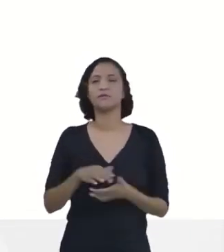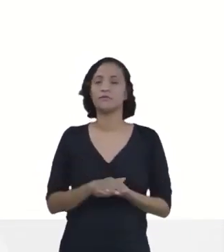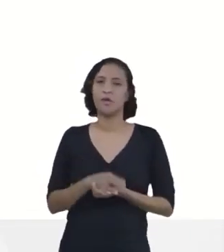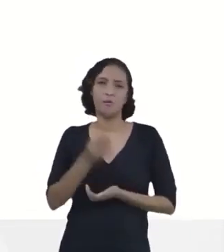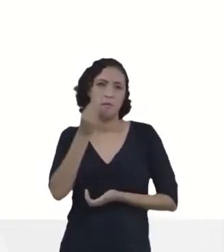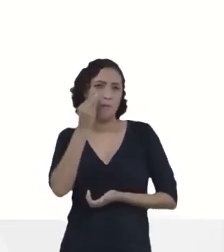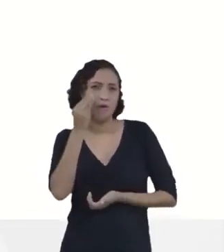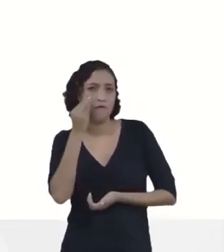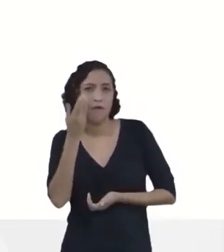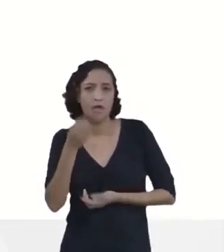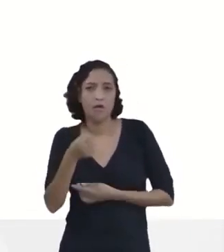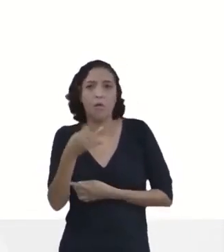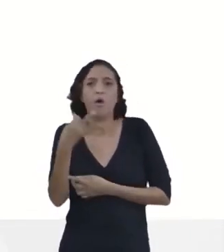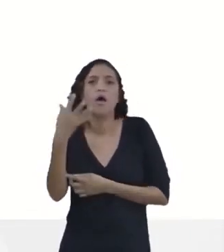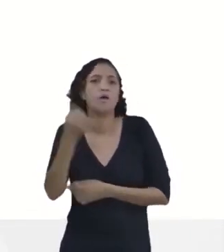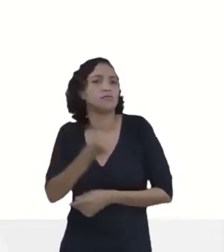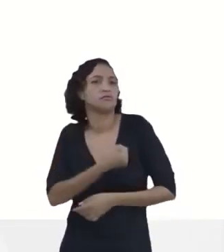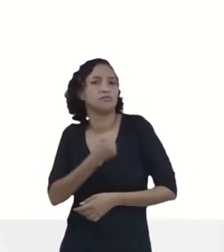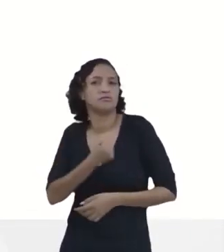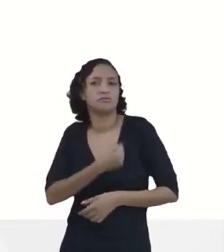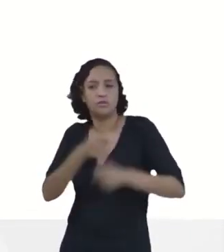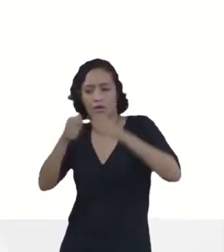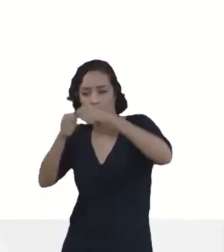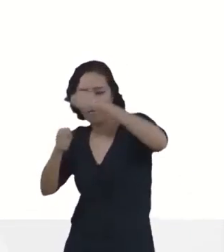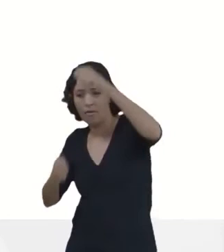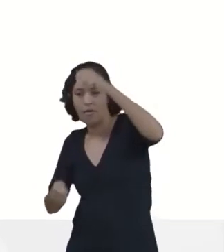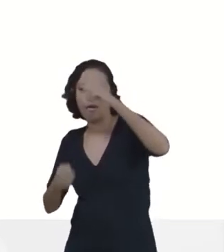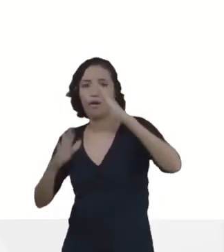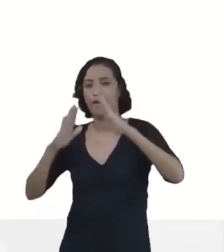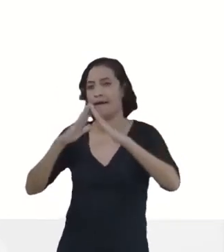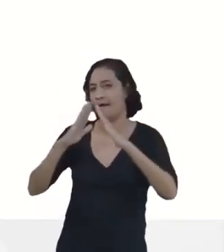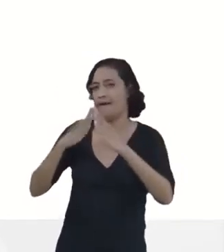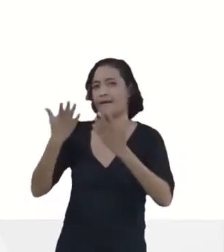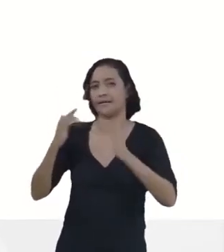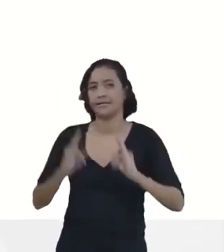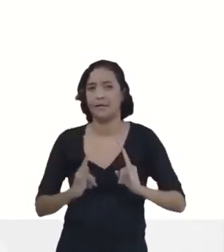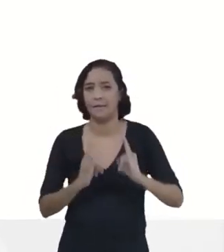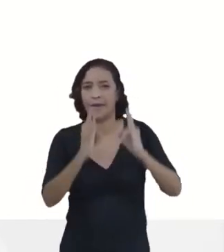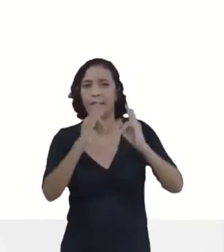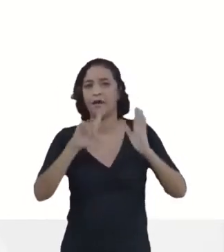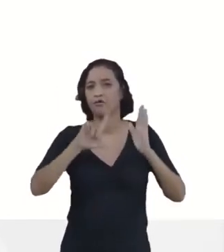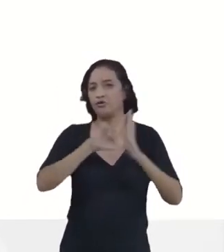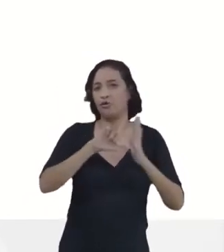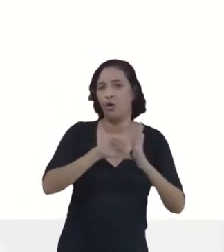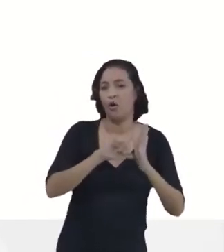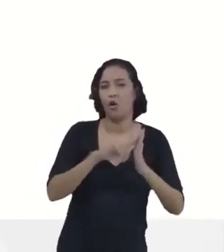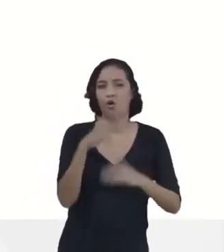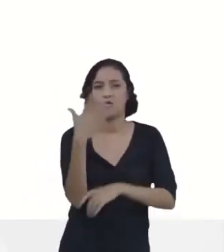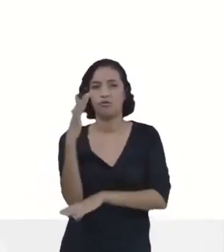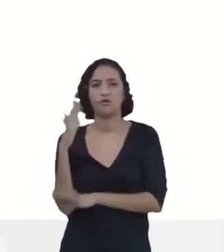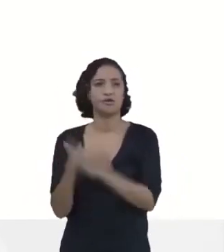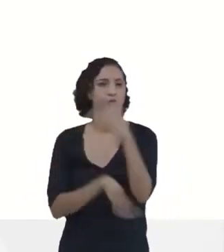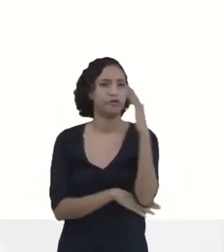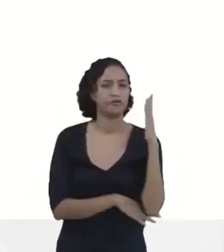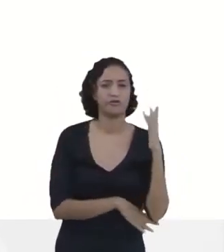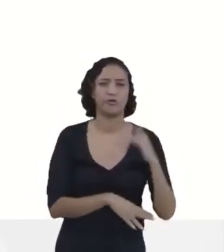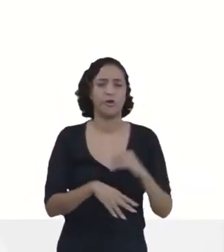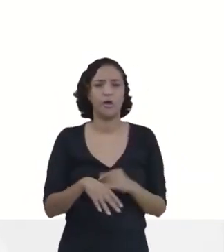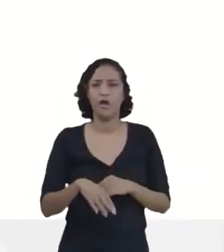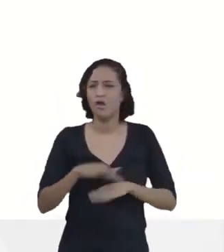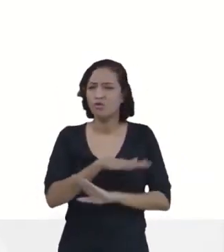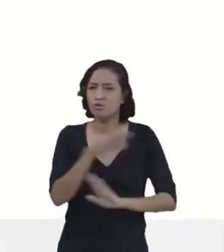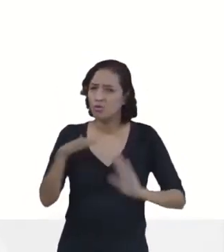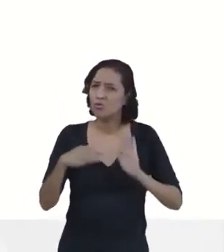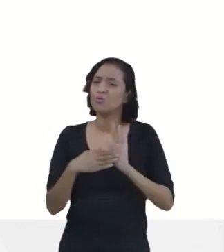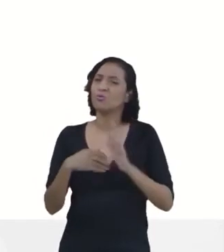seus desenhos de prédio, casa, residência, jardins, lojas. Então, eles usam bastante